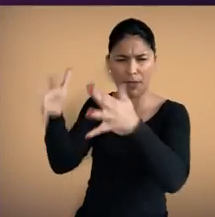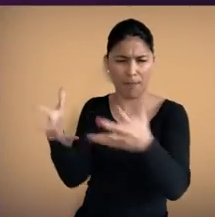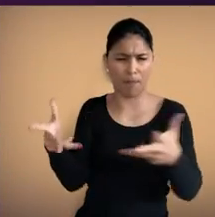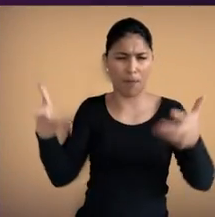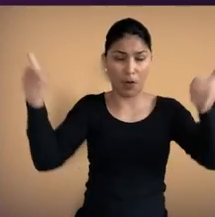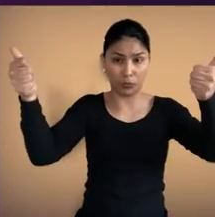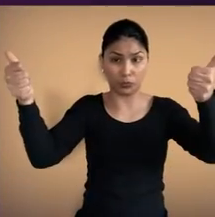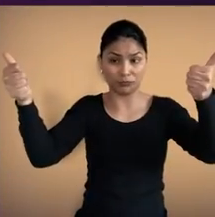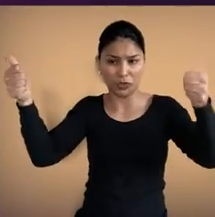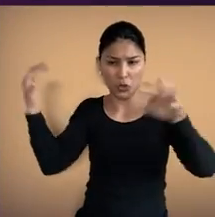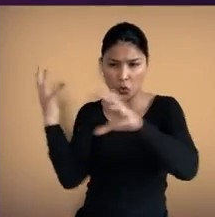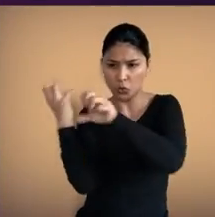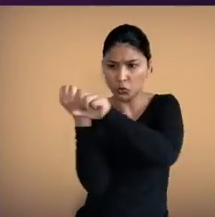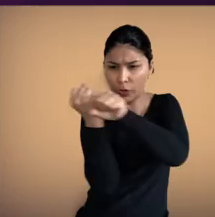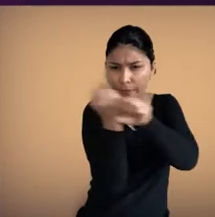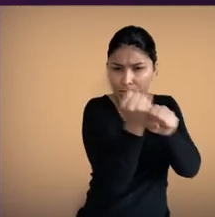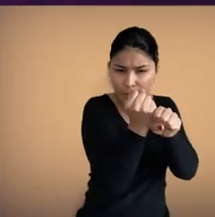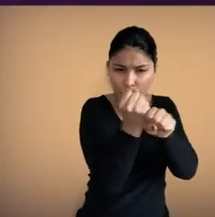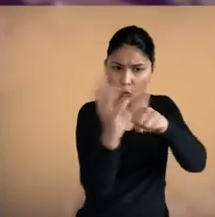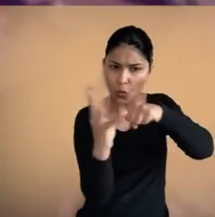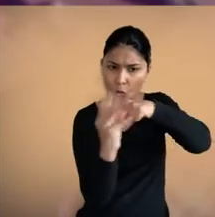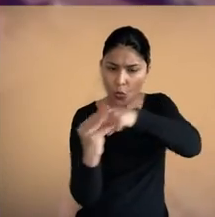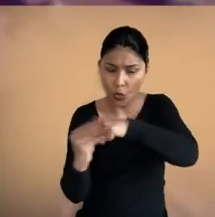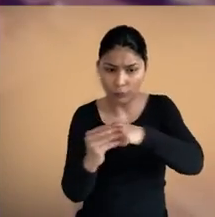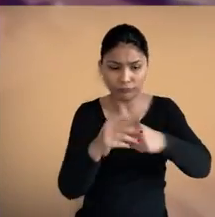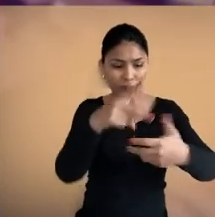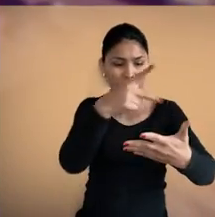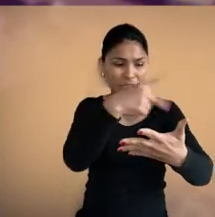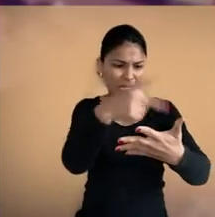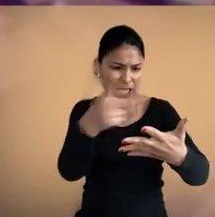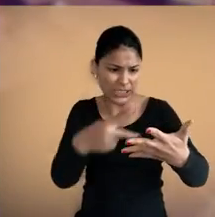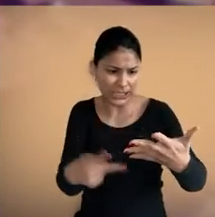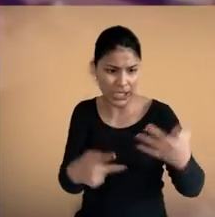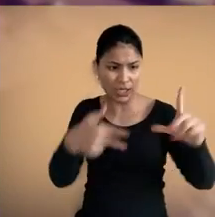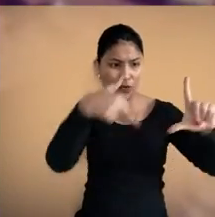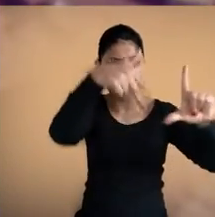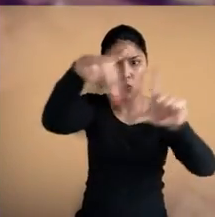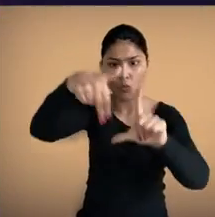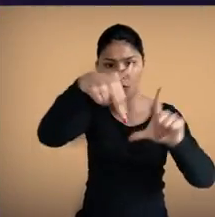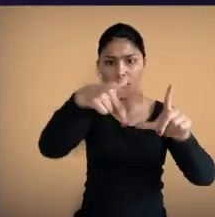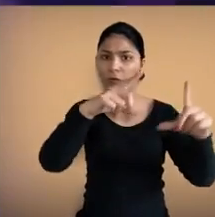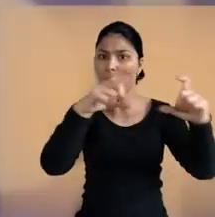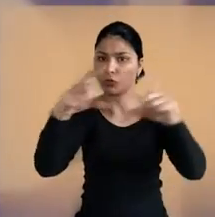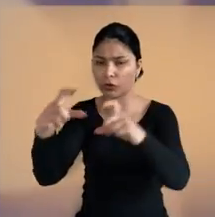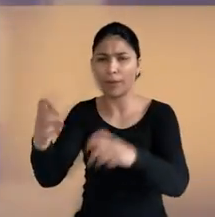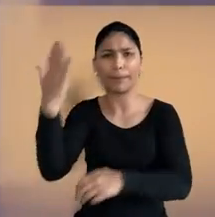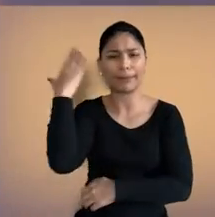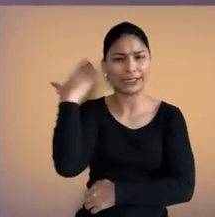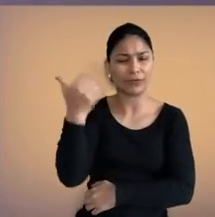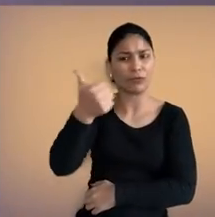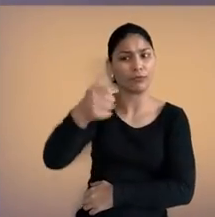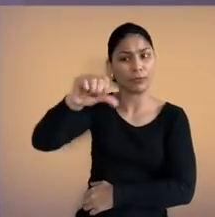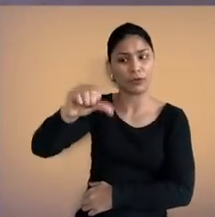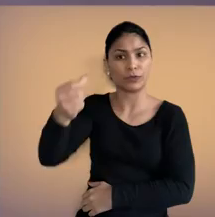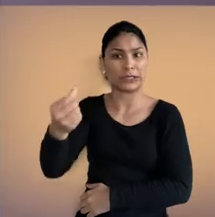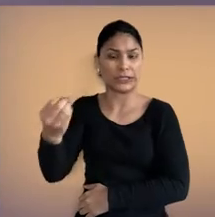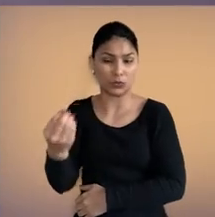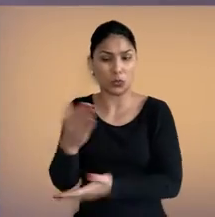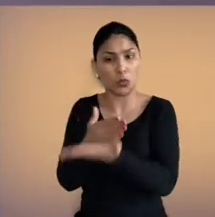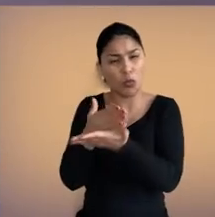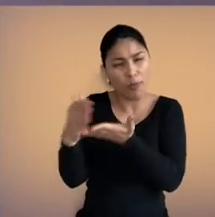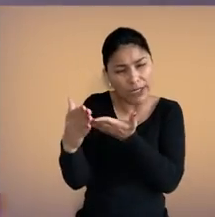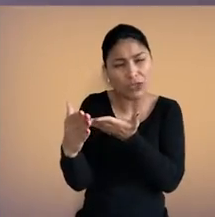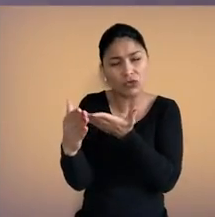habilidades. Somando seus conhecimentos de desenho e fotografia, na década de 1960,